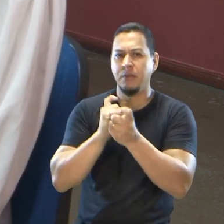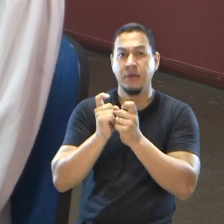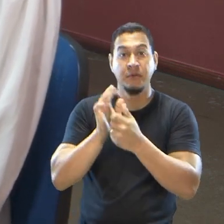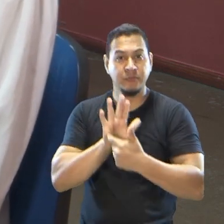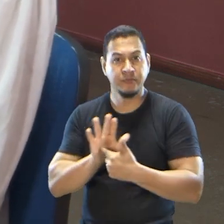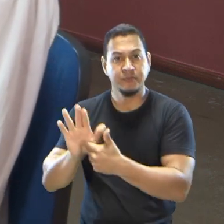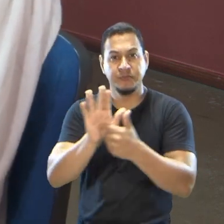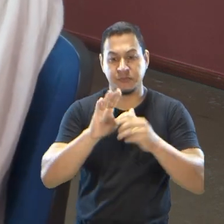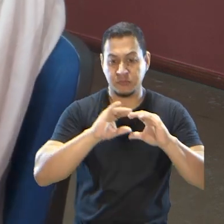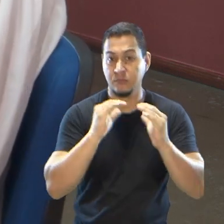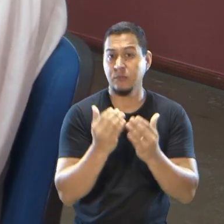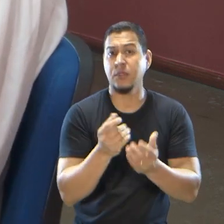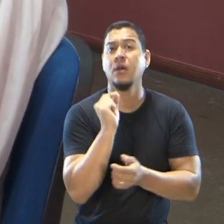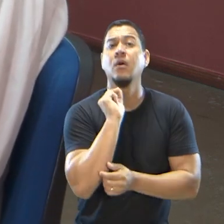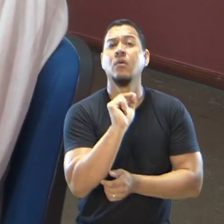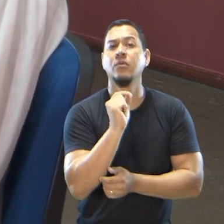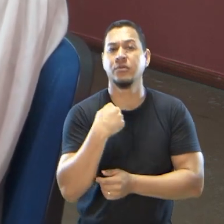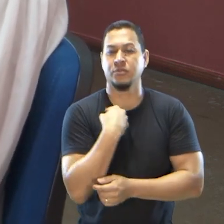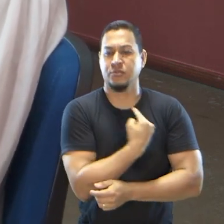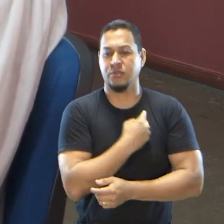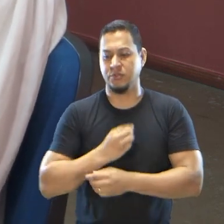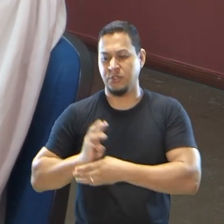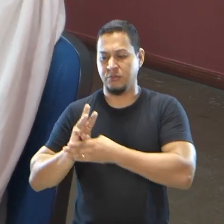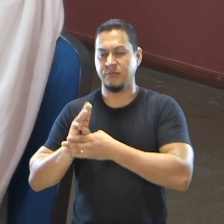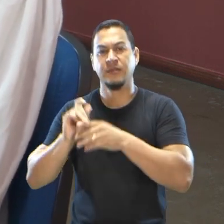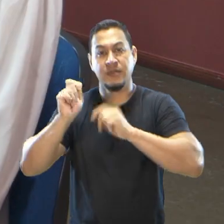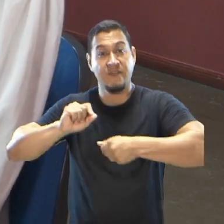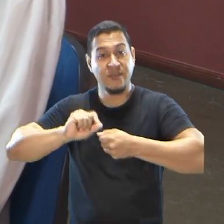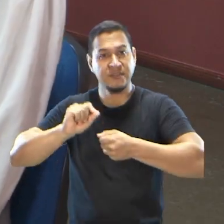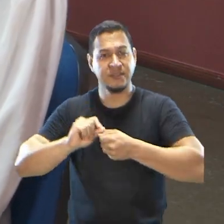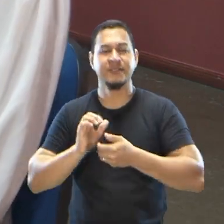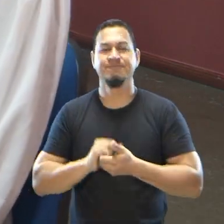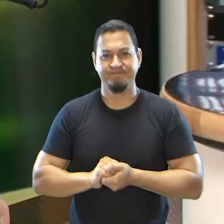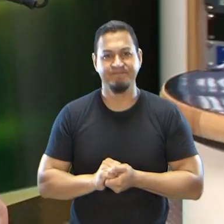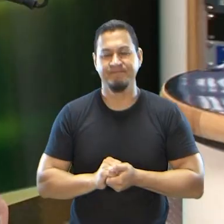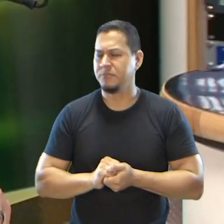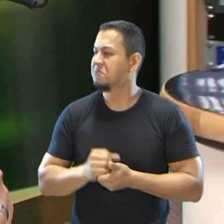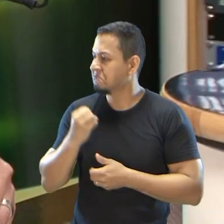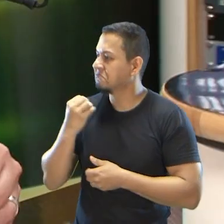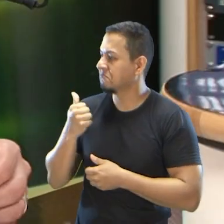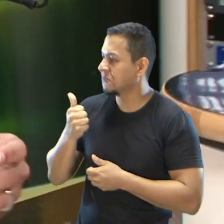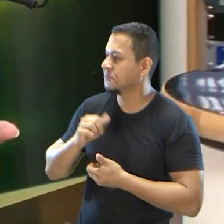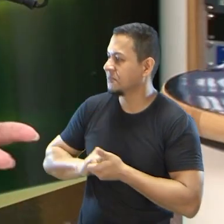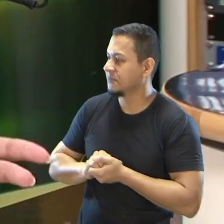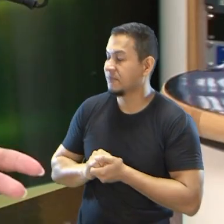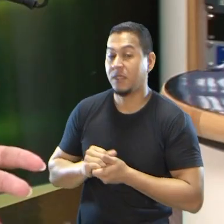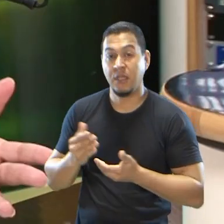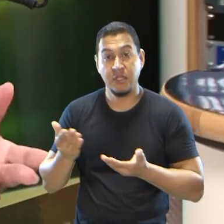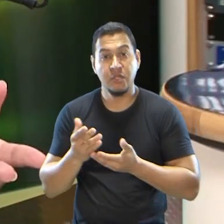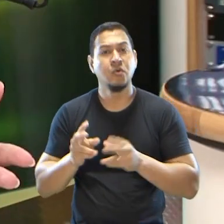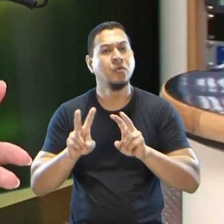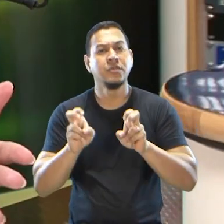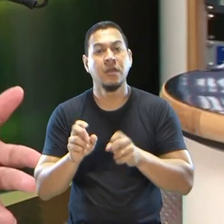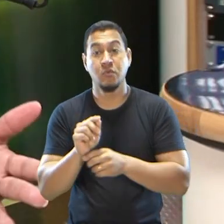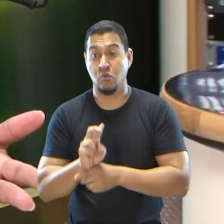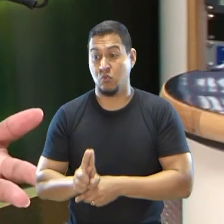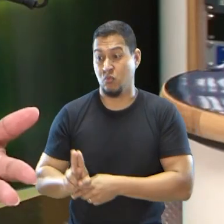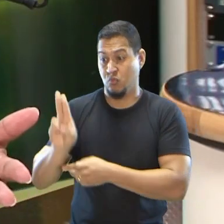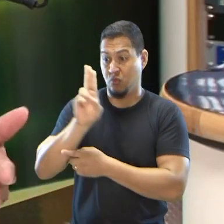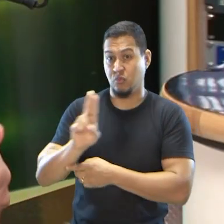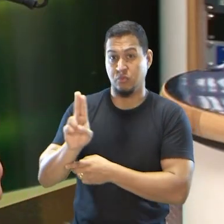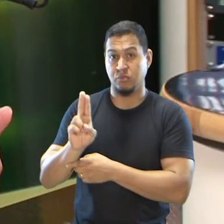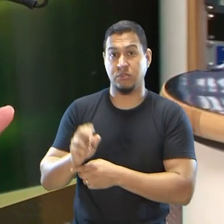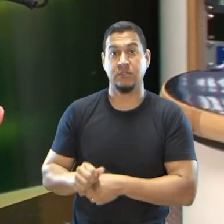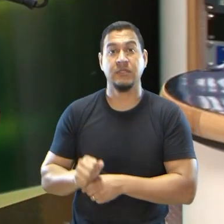e mostrar para a nossa comunidade o que a universidade está fazendo. Muito bom. E, Lorena, o tema da edição desse ano é o uso